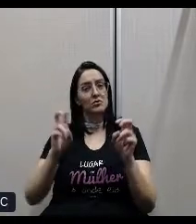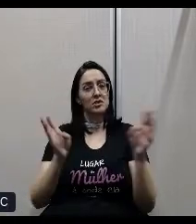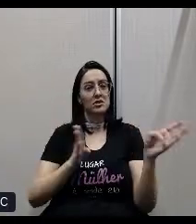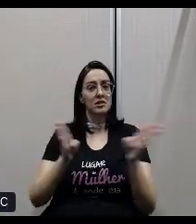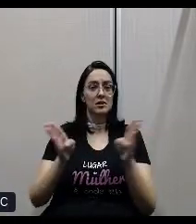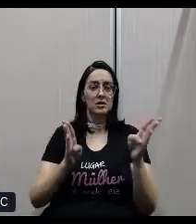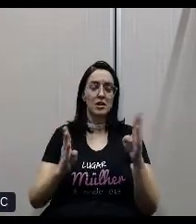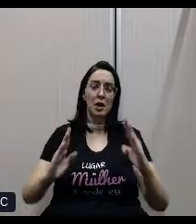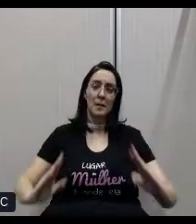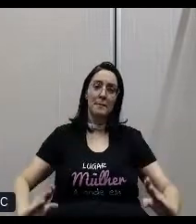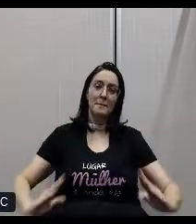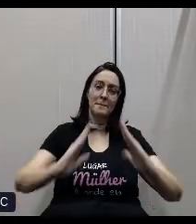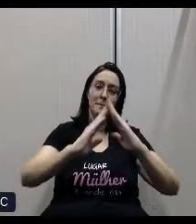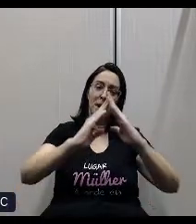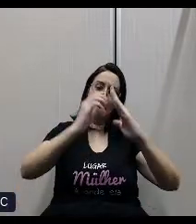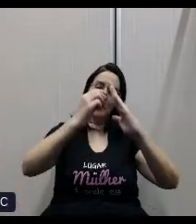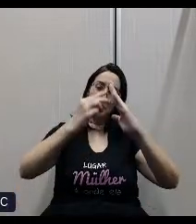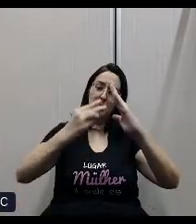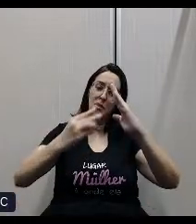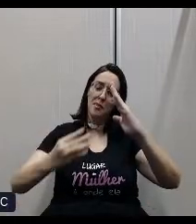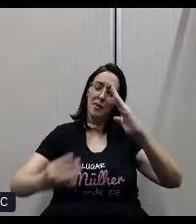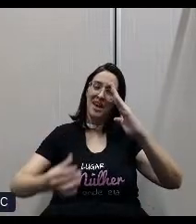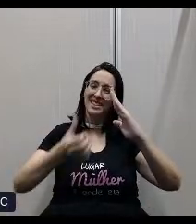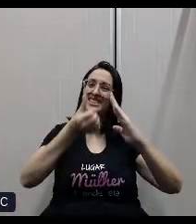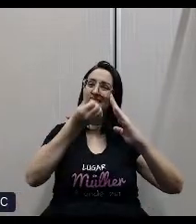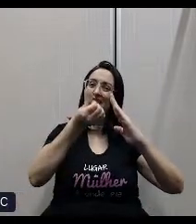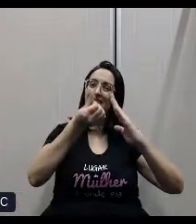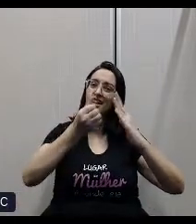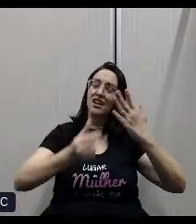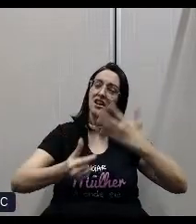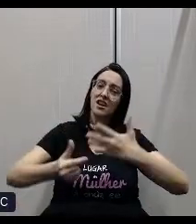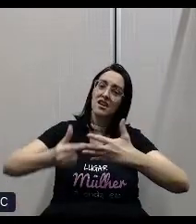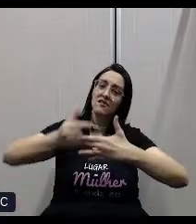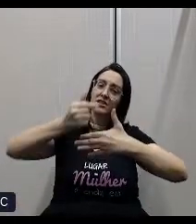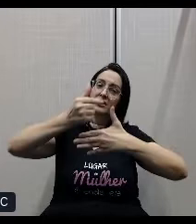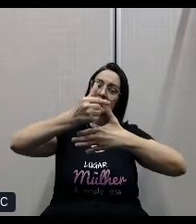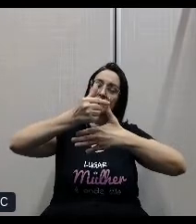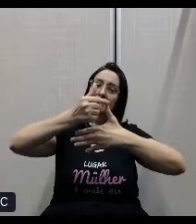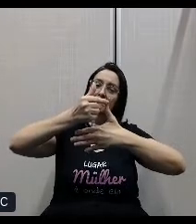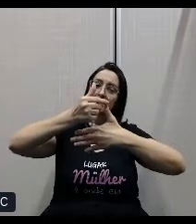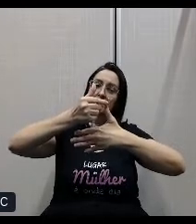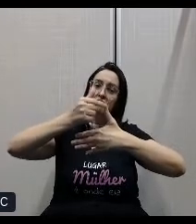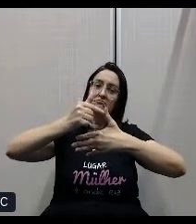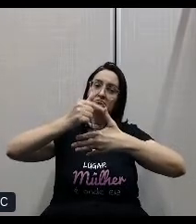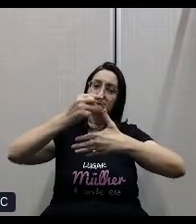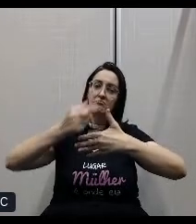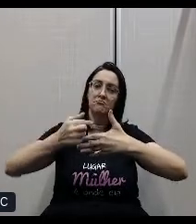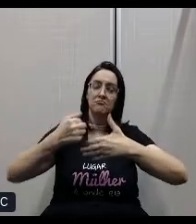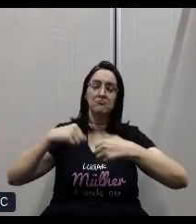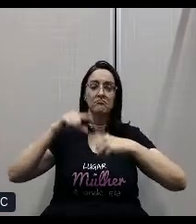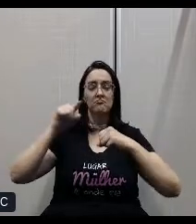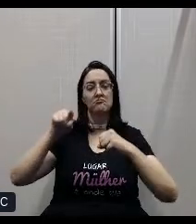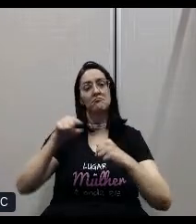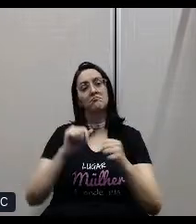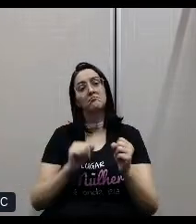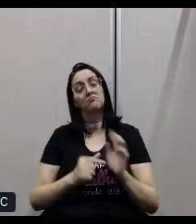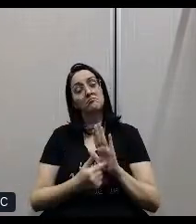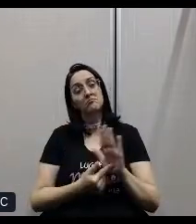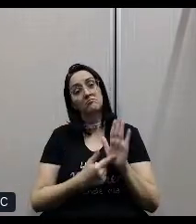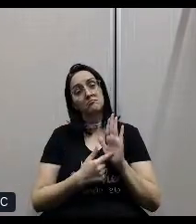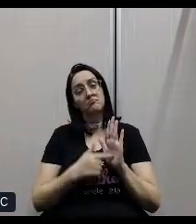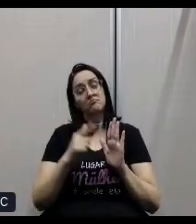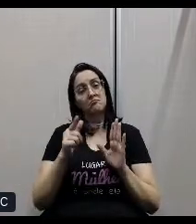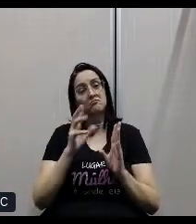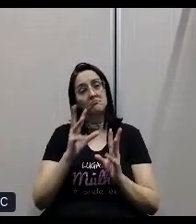de motivação, né, com 6 níveis, ela é sugerida pelo Jared Smith, que é o diretor da Webine. Então